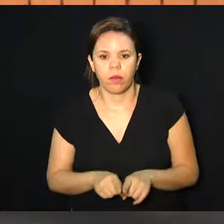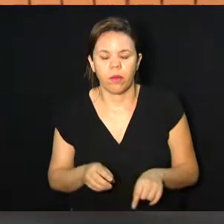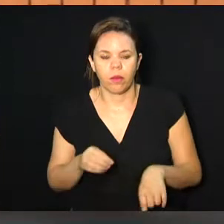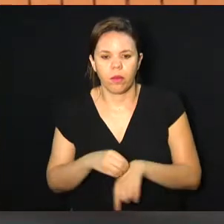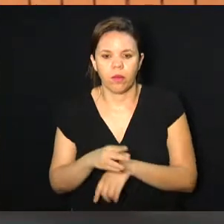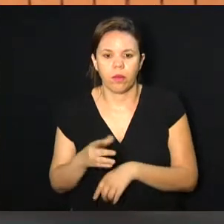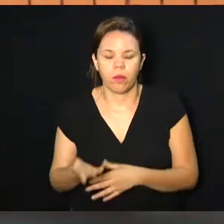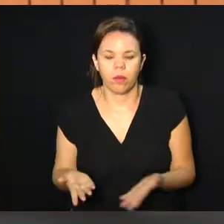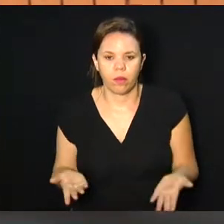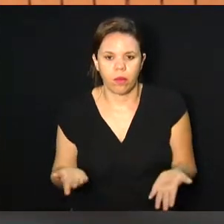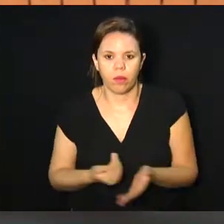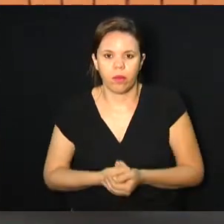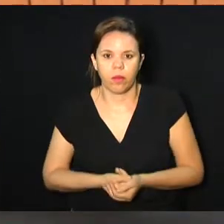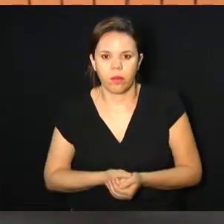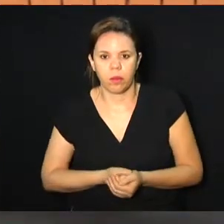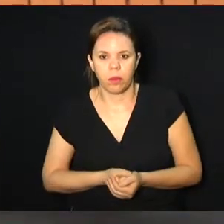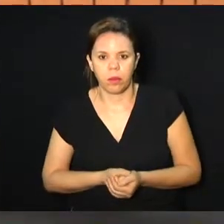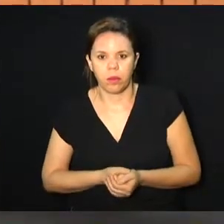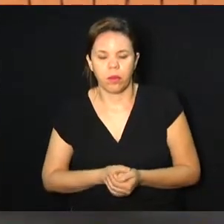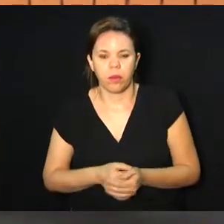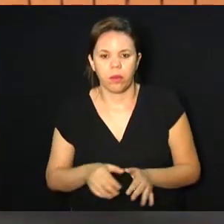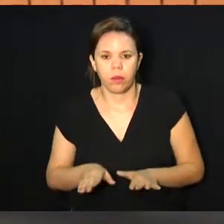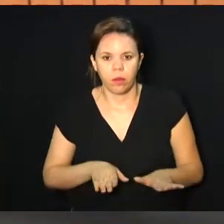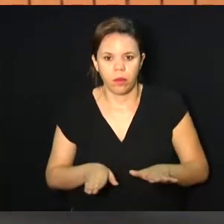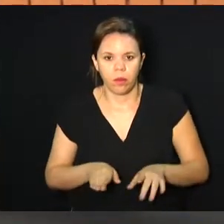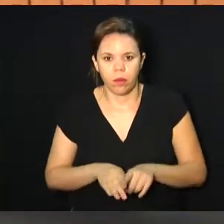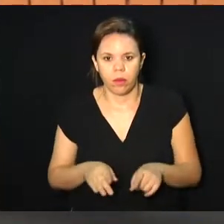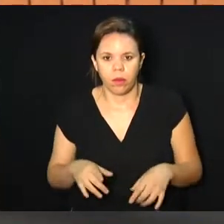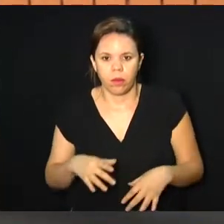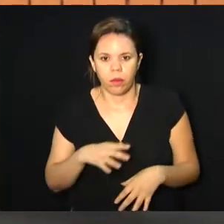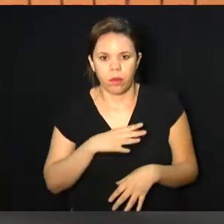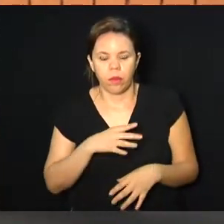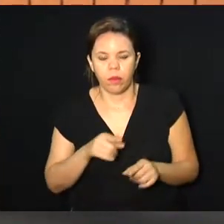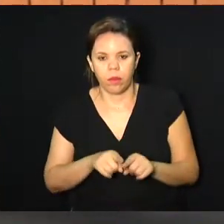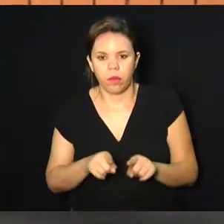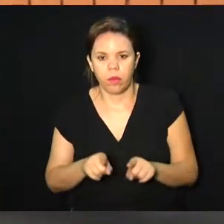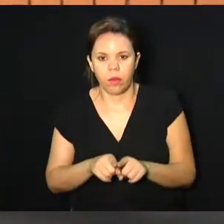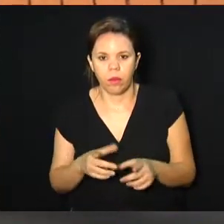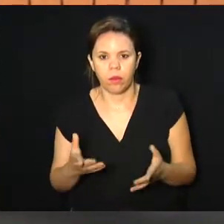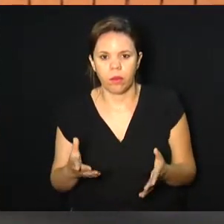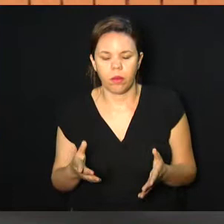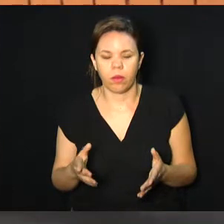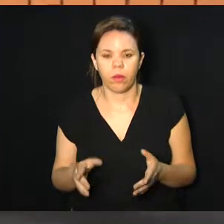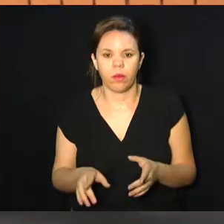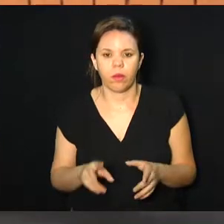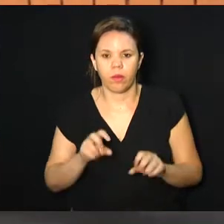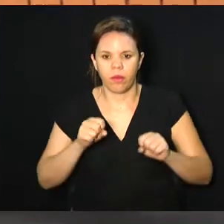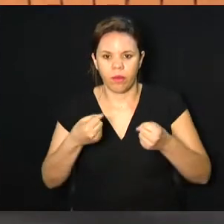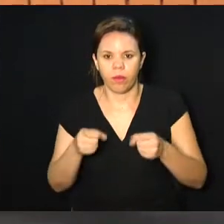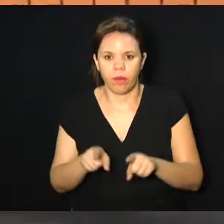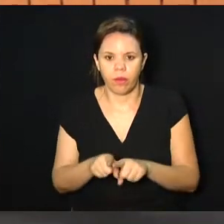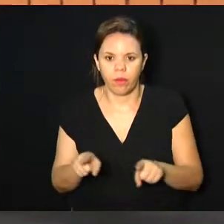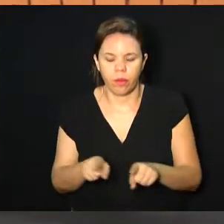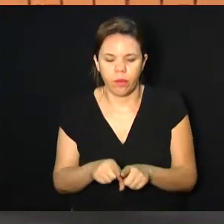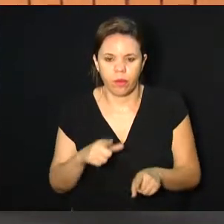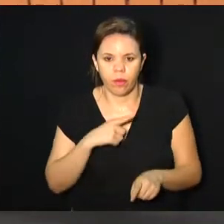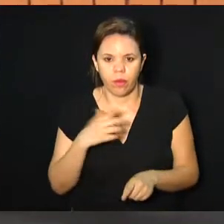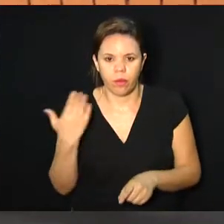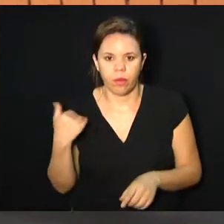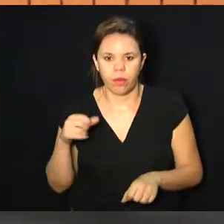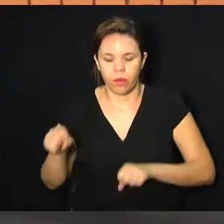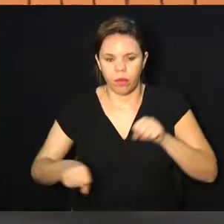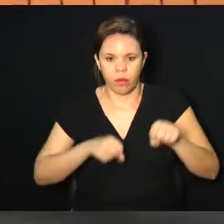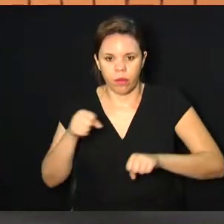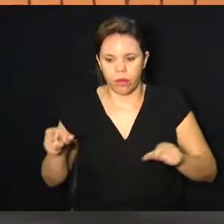trazer o movimento cicloativista de Campinas, também é muito forte, e a gente teve a